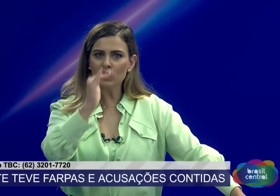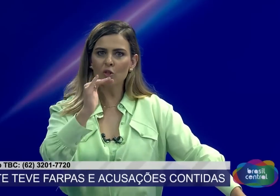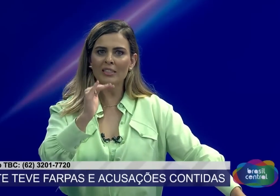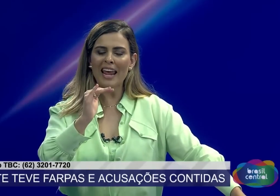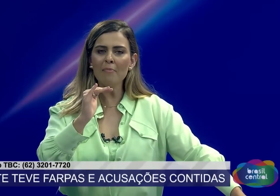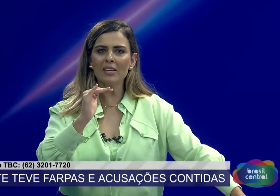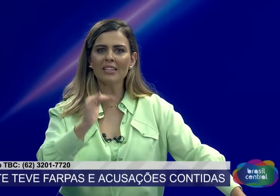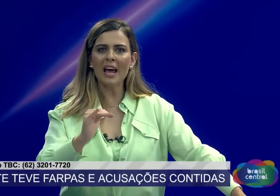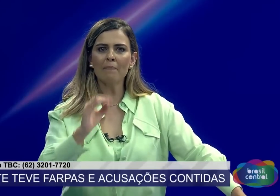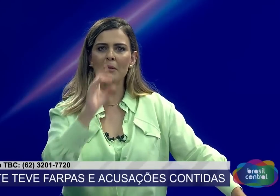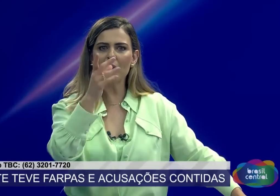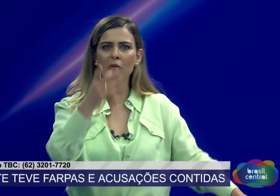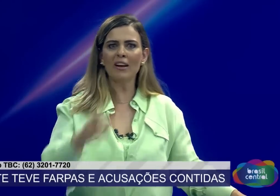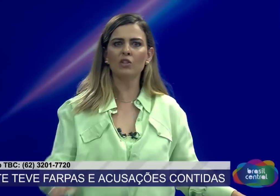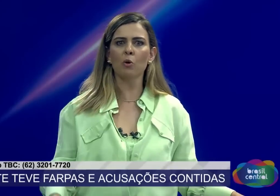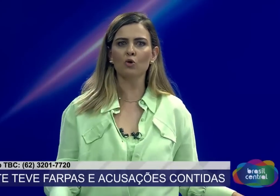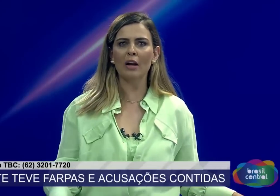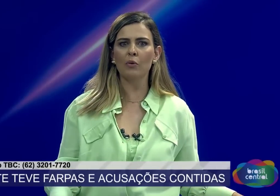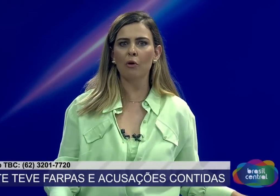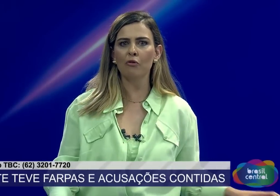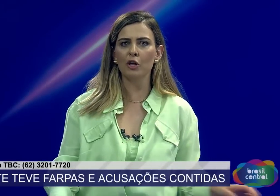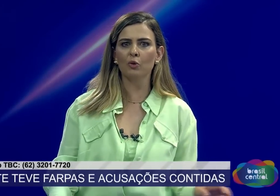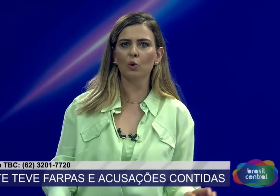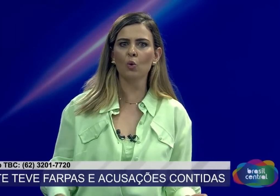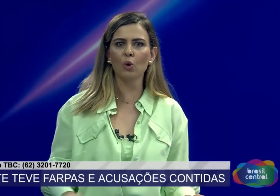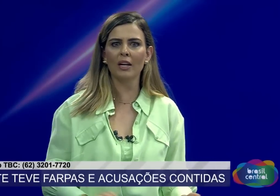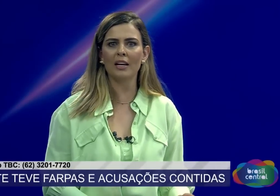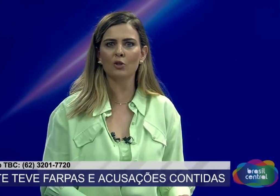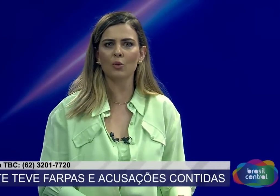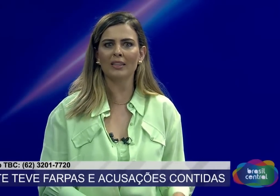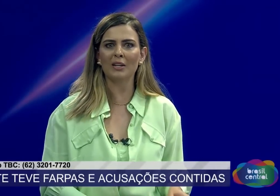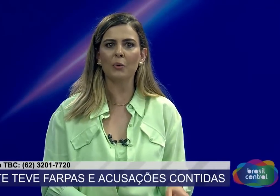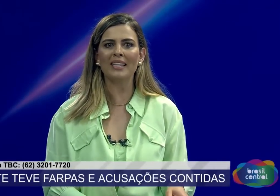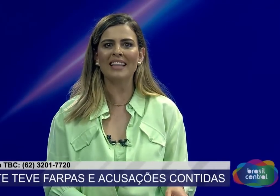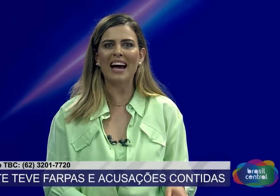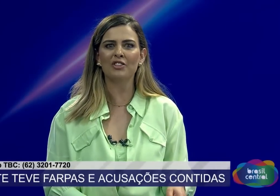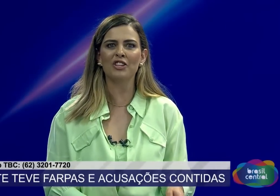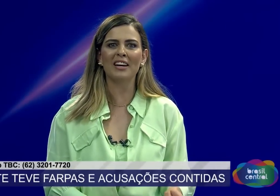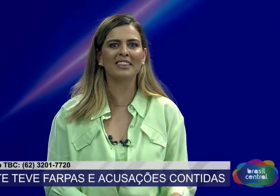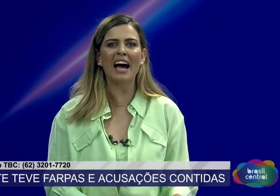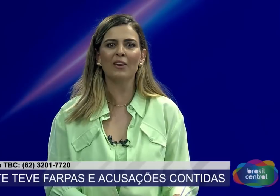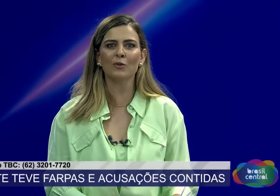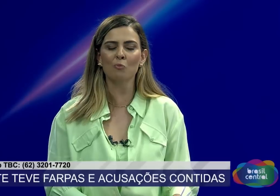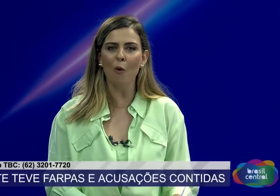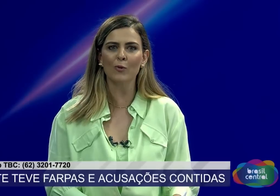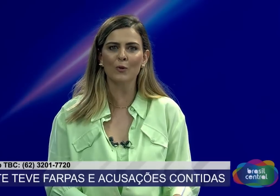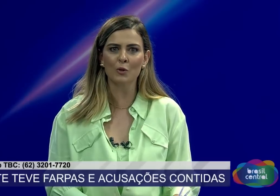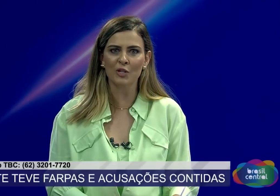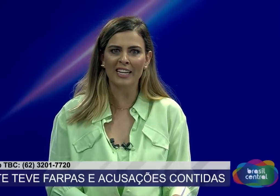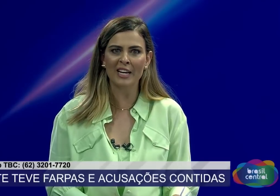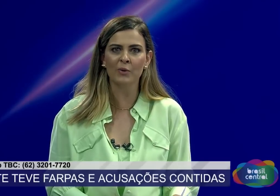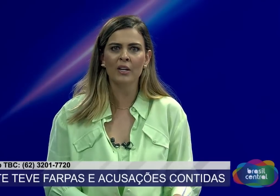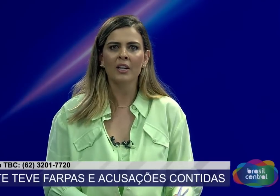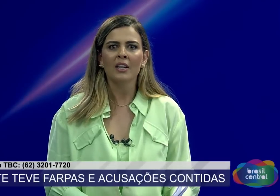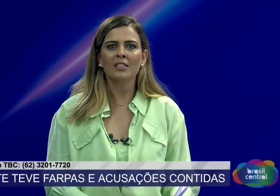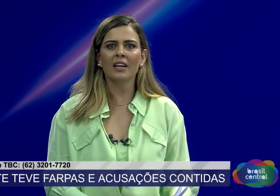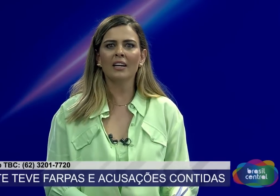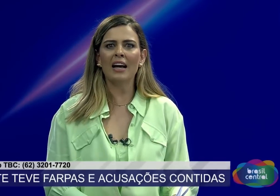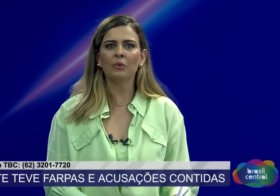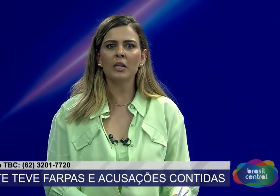Vamos por mais temas, né? Primeiro vamos falar de Bolsonaro, que alfinetou Lula na sua tranquilidade em andar nos morros do Rio de